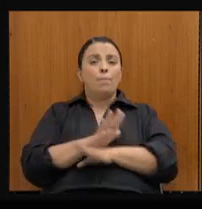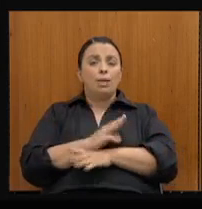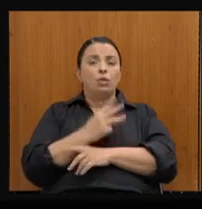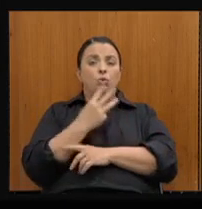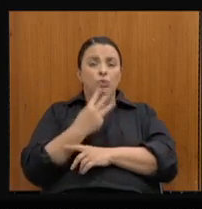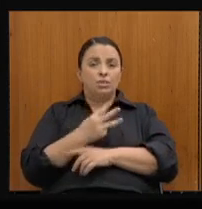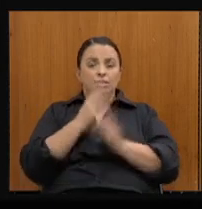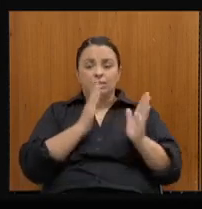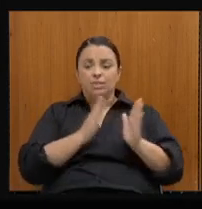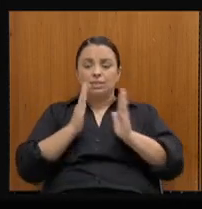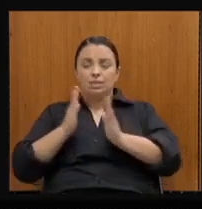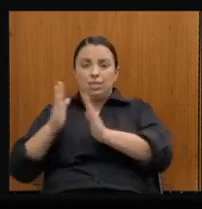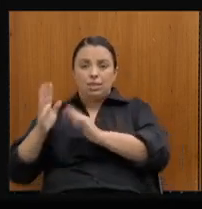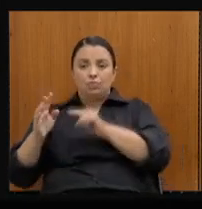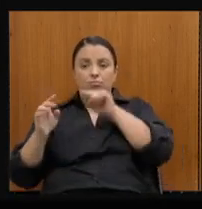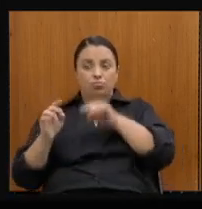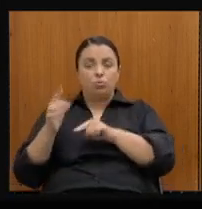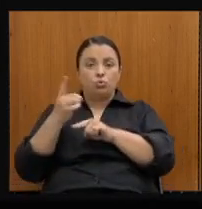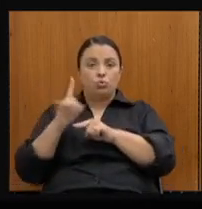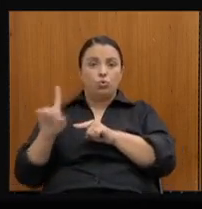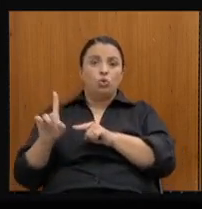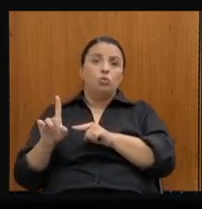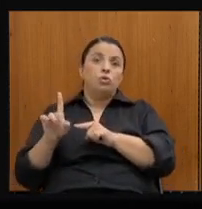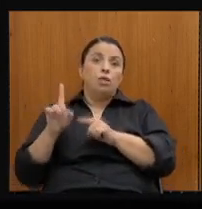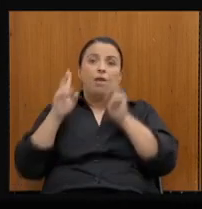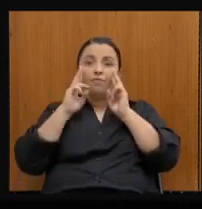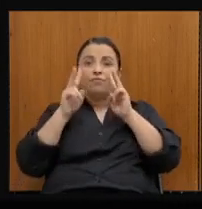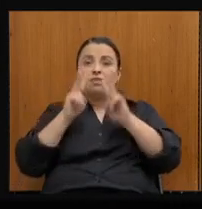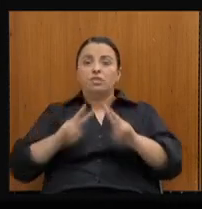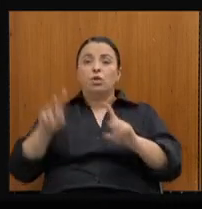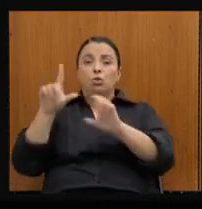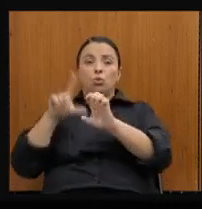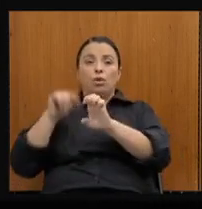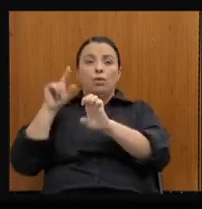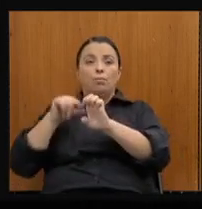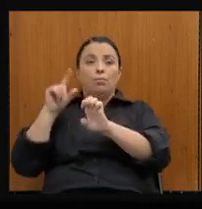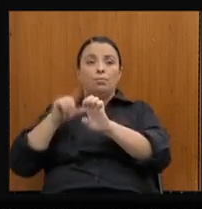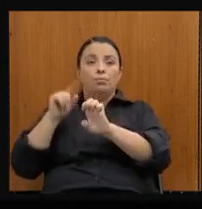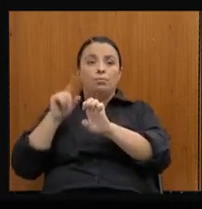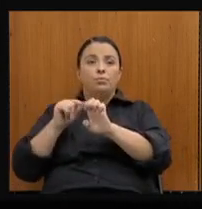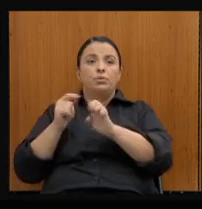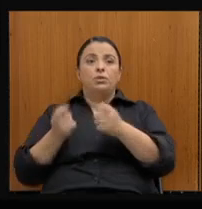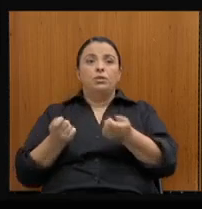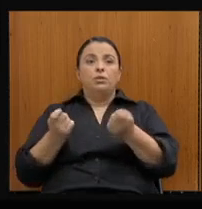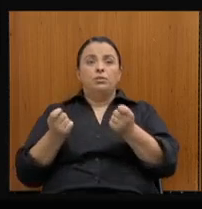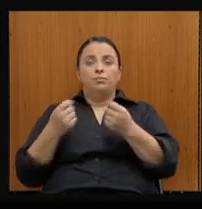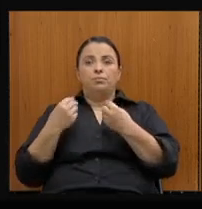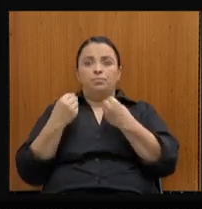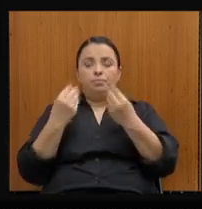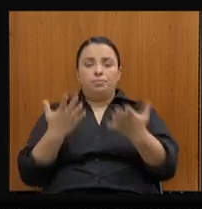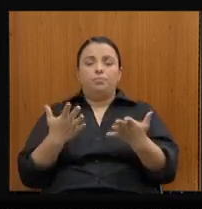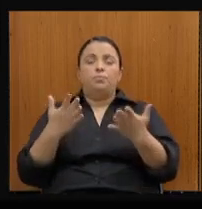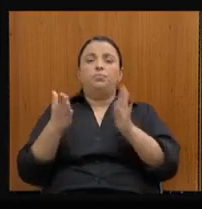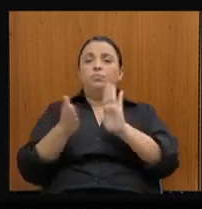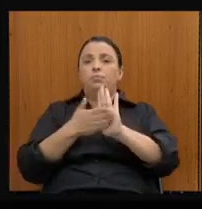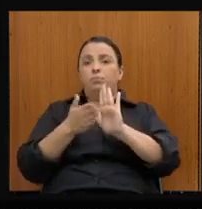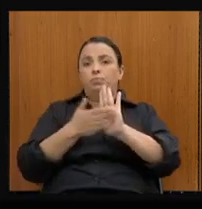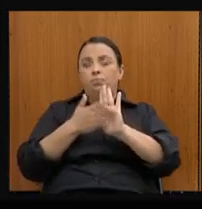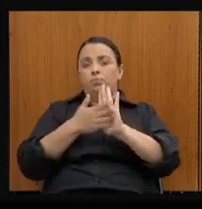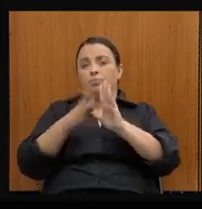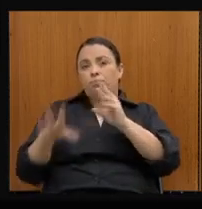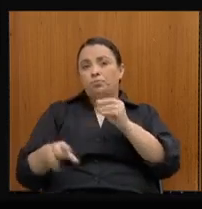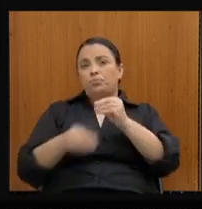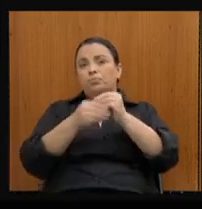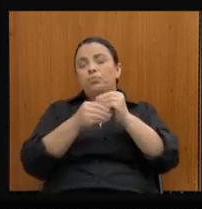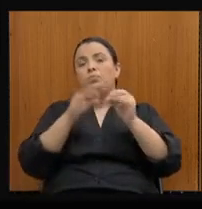contribuição aqui do ponto de vista do Empreendedor trazendo a proposta de um programa complementar o programa nacional de